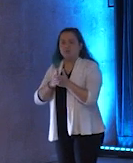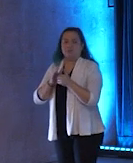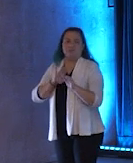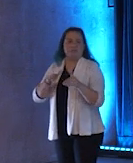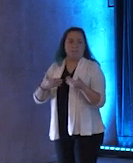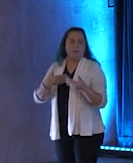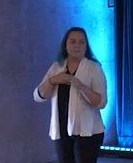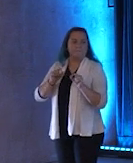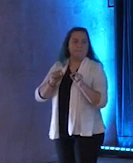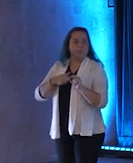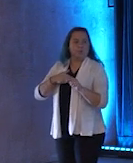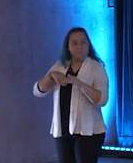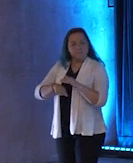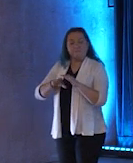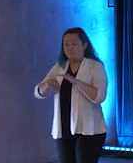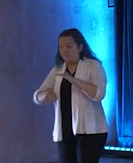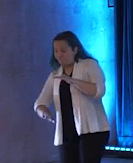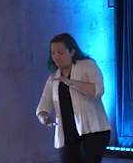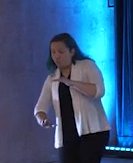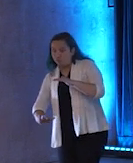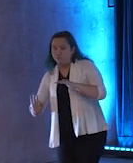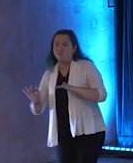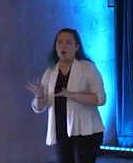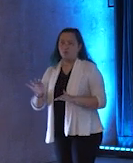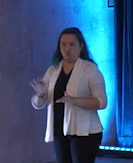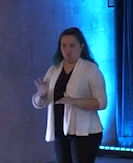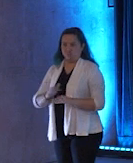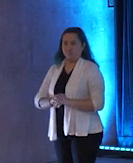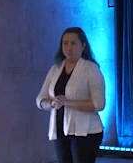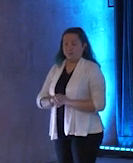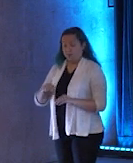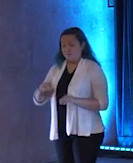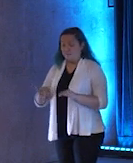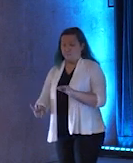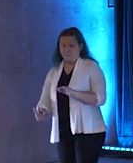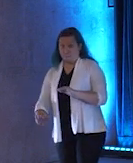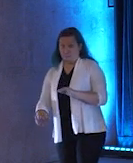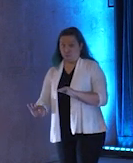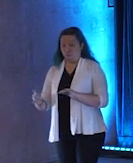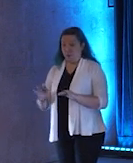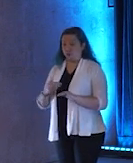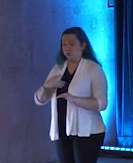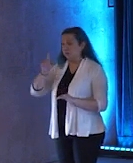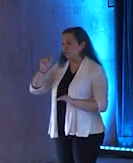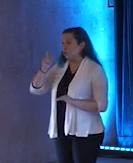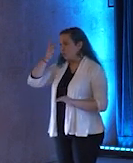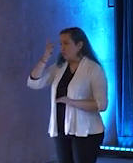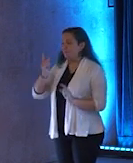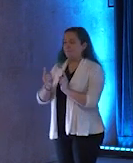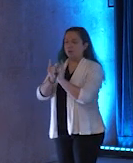e por baixo deles nós temos um fundo falso. E foi justamente nesse fundo falso que o perito acabou